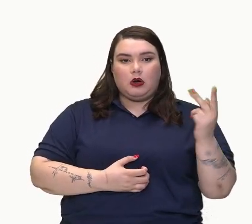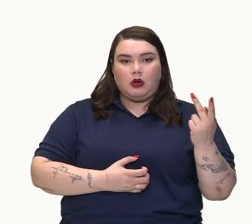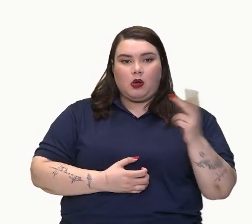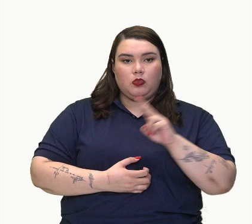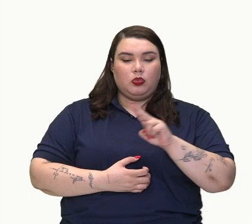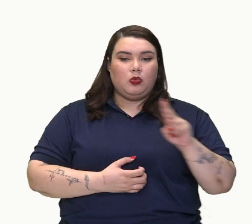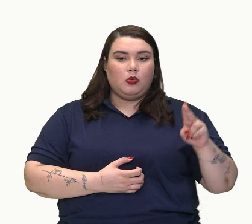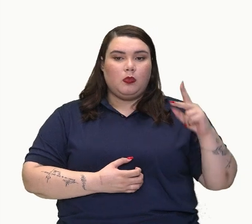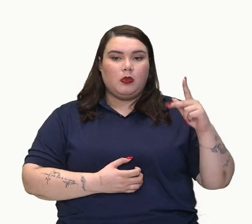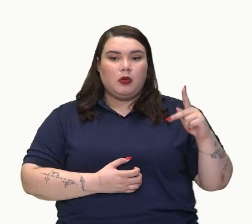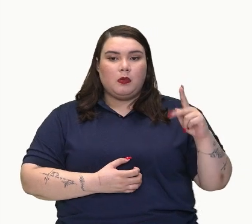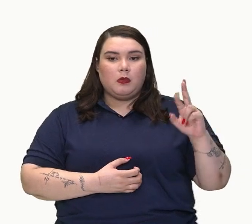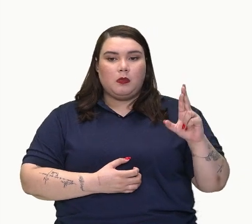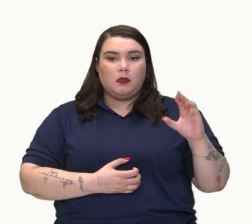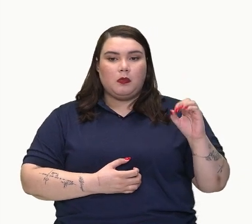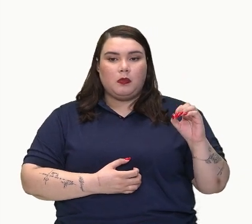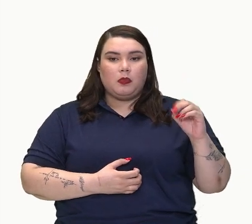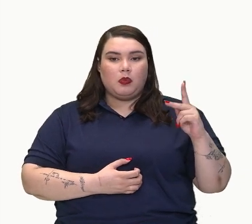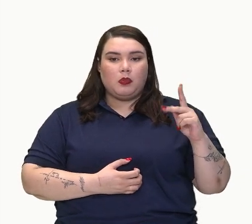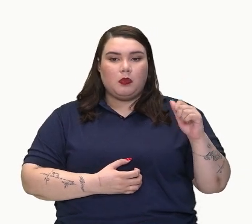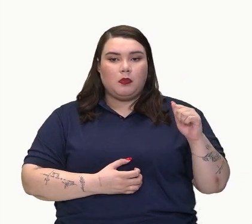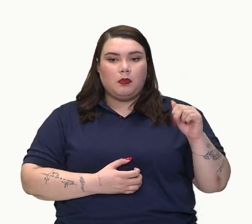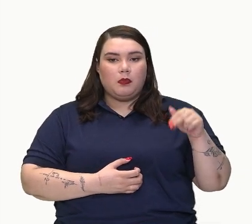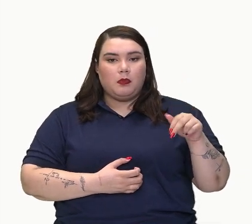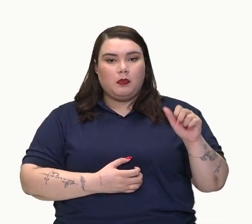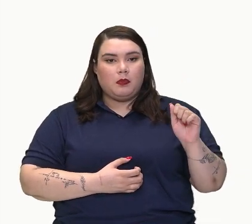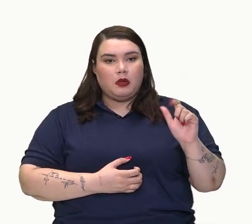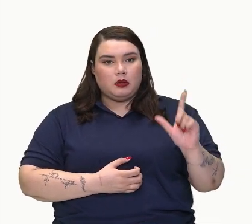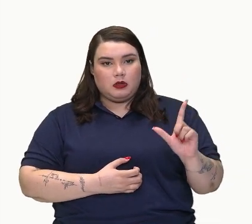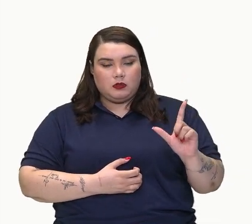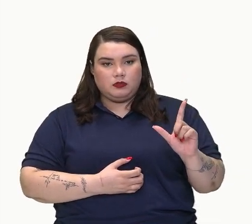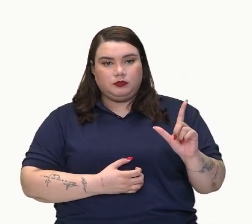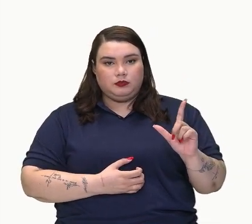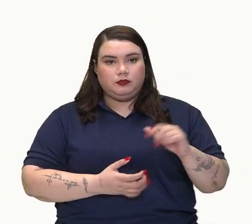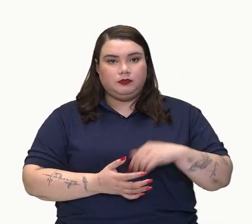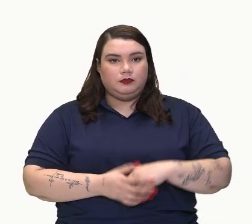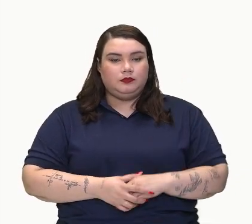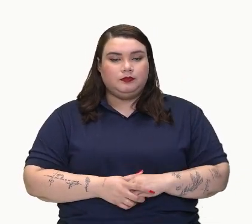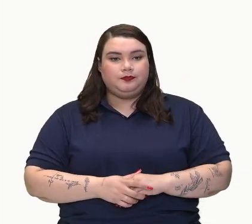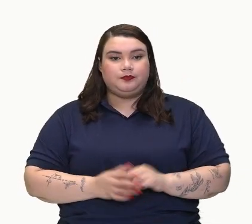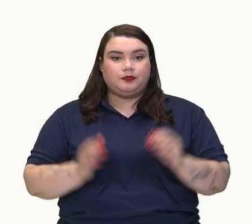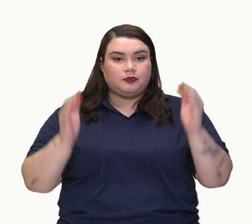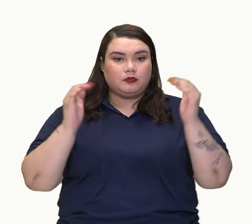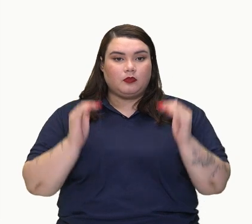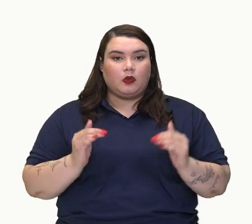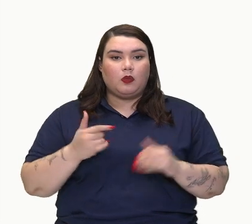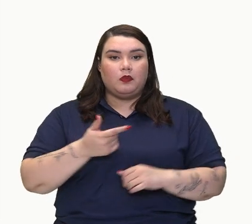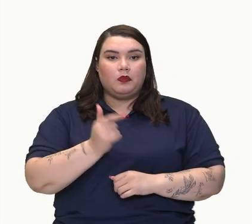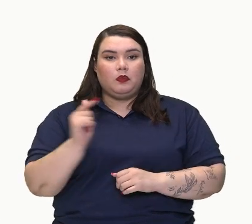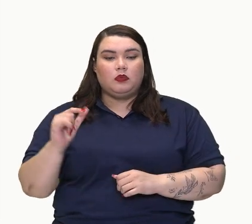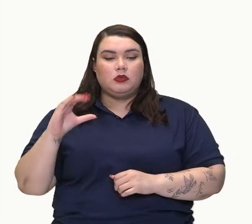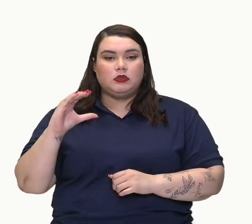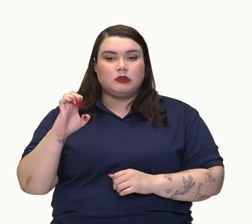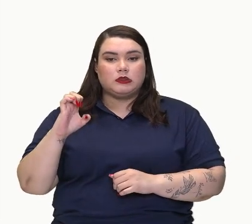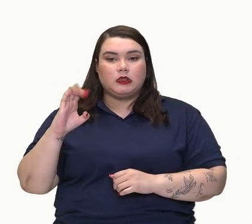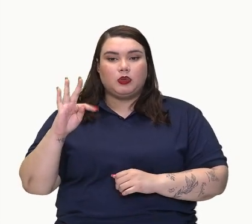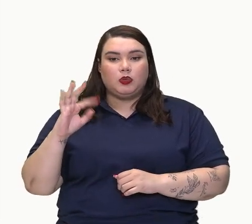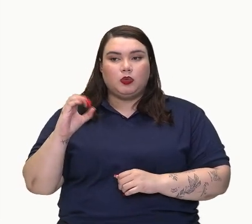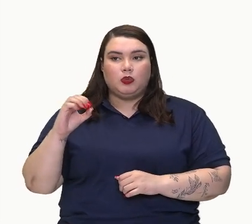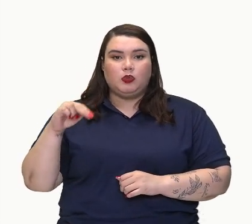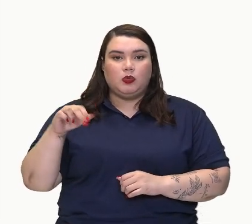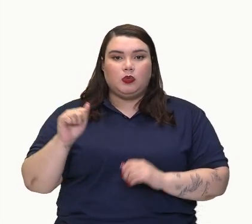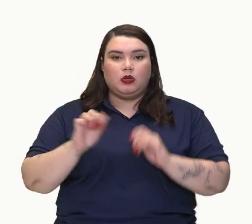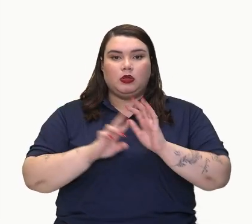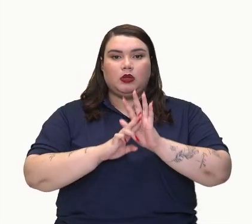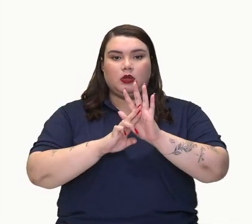propanal. Já a acetona, então esse aqui é o aldeído. Já a acetona, como é que ela vai ser? Ela vai ter um carbono